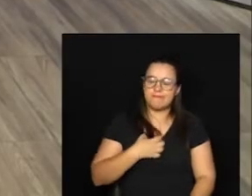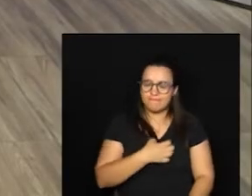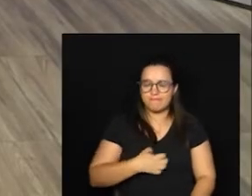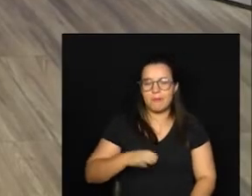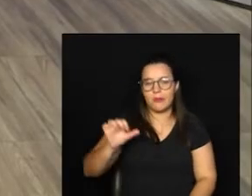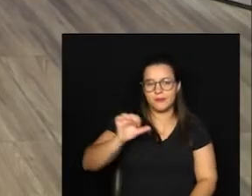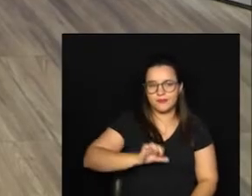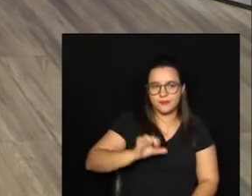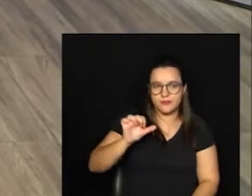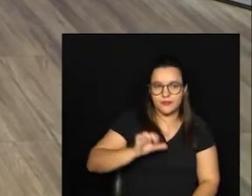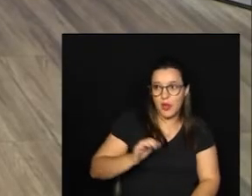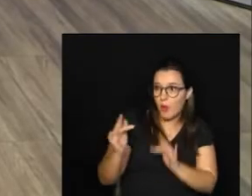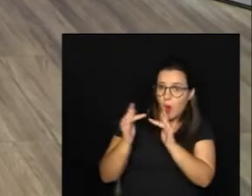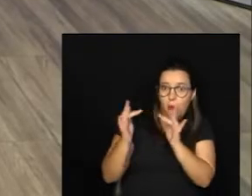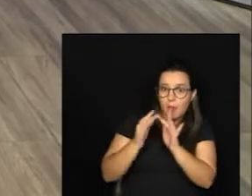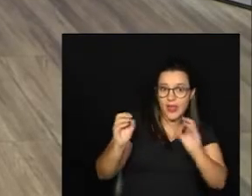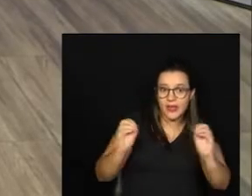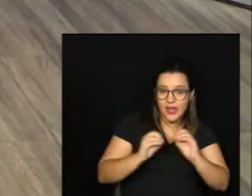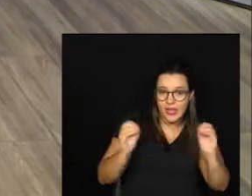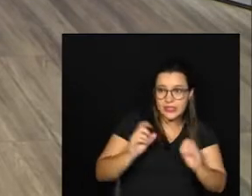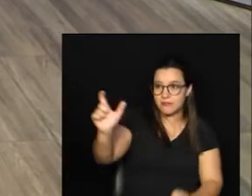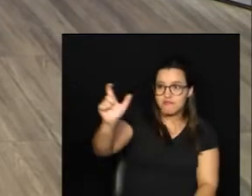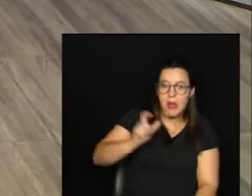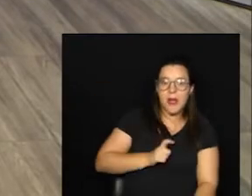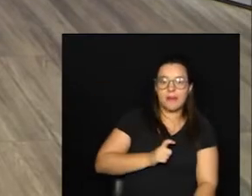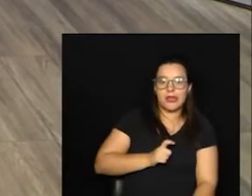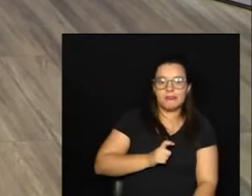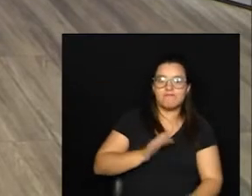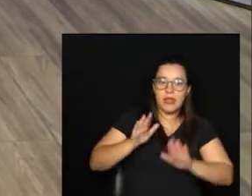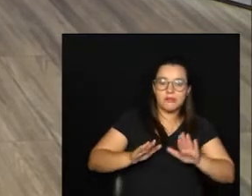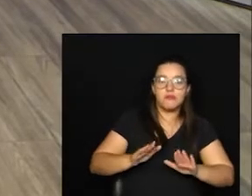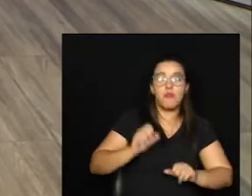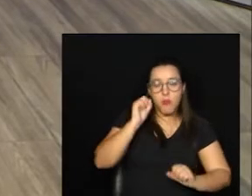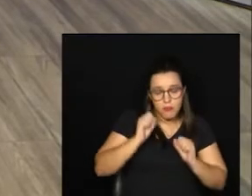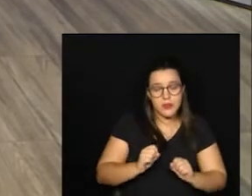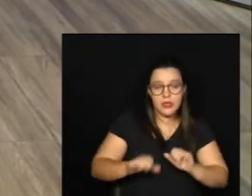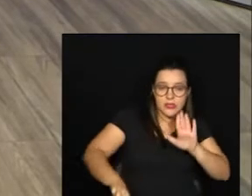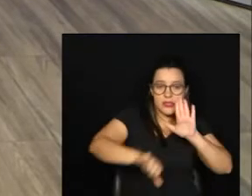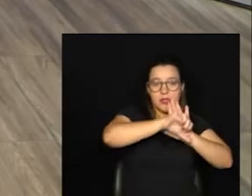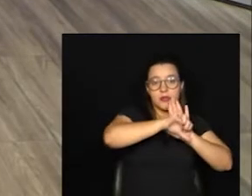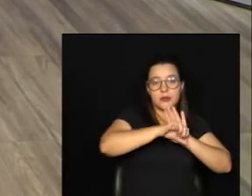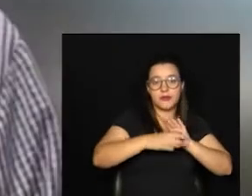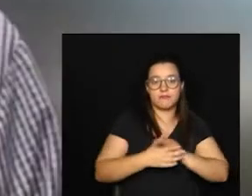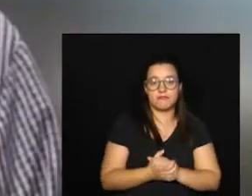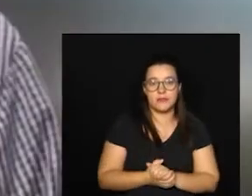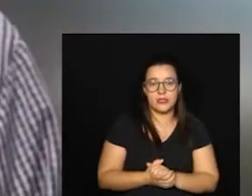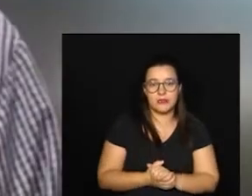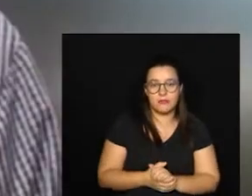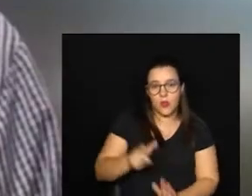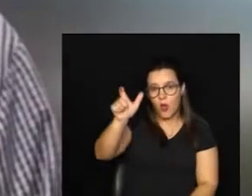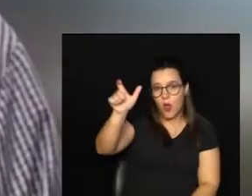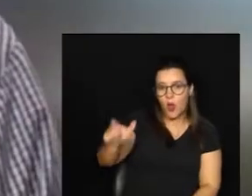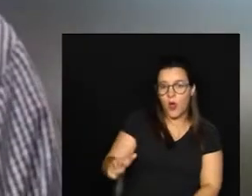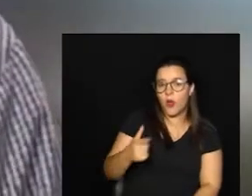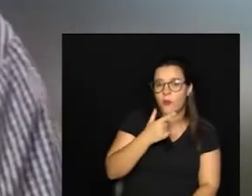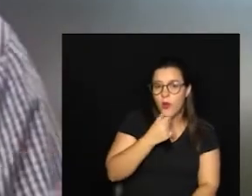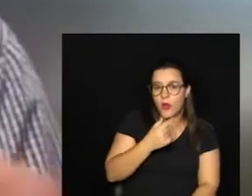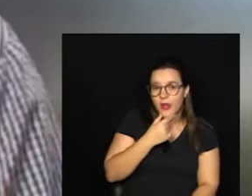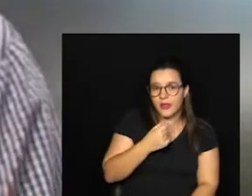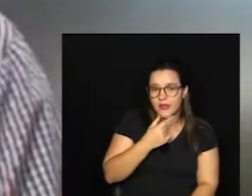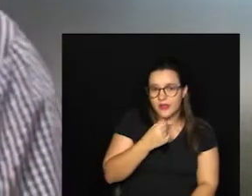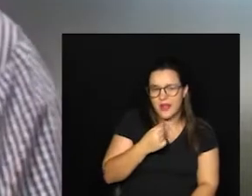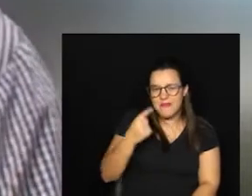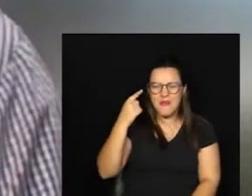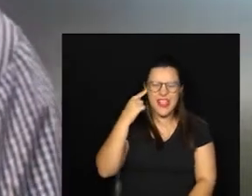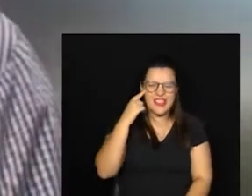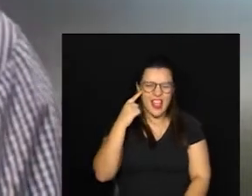aquilo que ele pode considerar como uma brincadeira, na verdade é um crime. Na verdade, aquilo que o homem muitas vezes considera o limite de